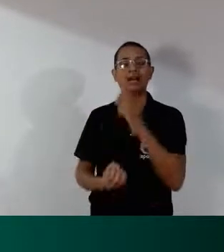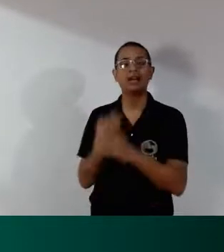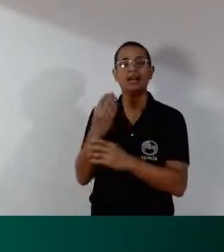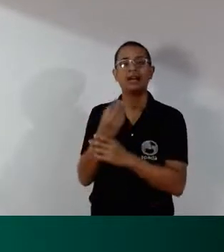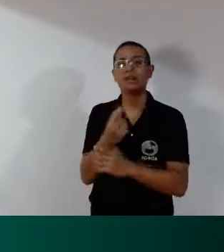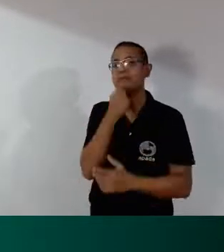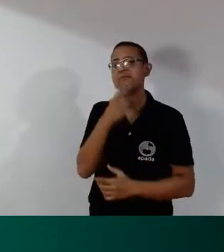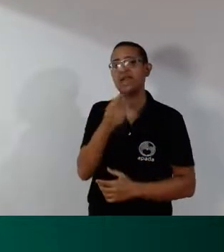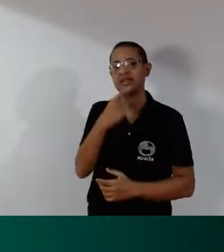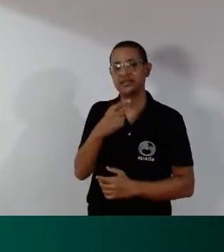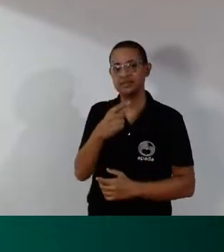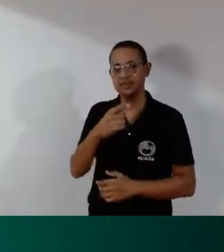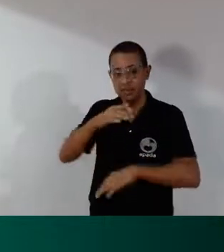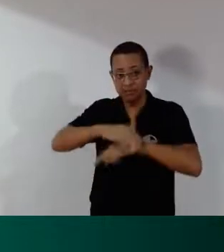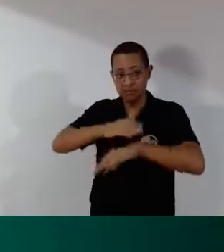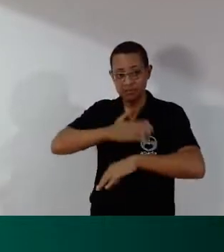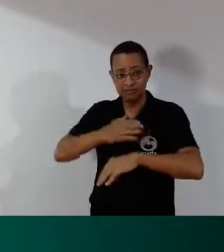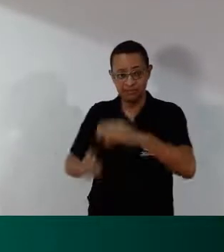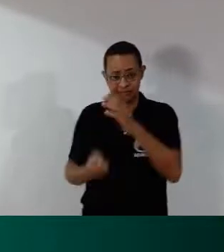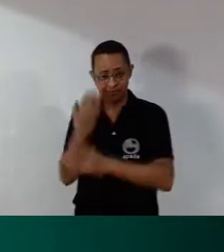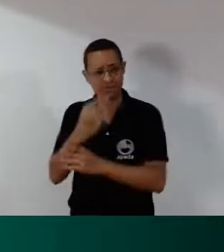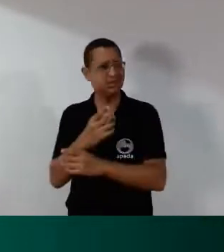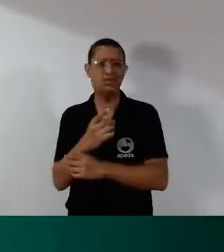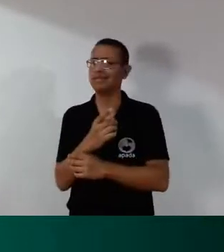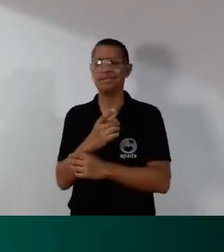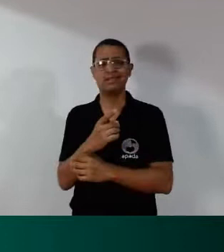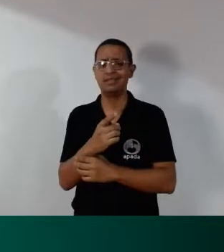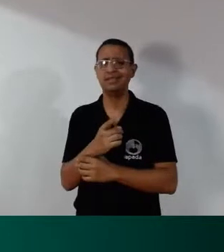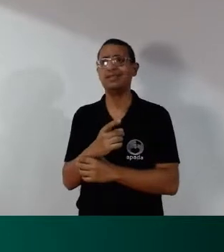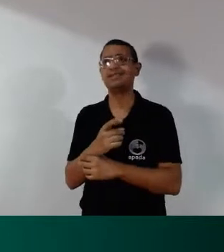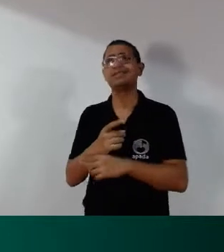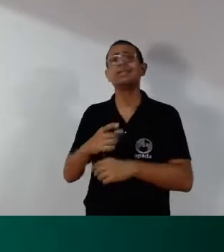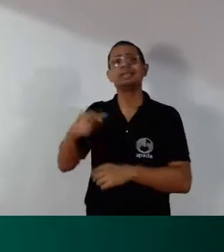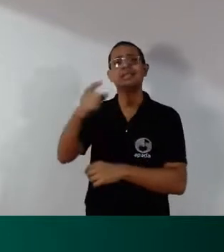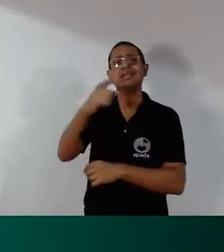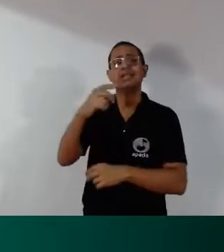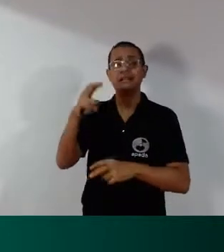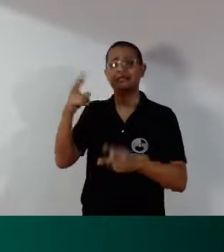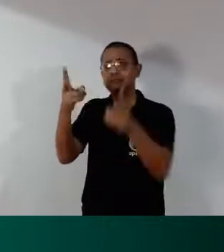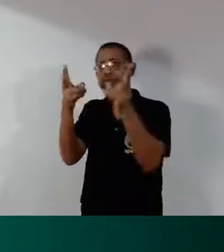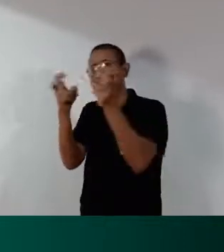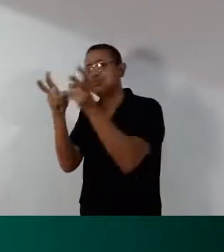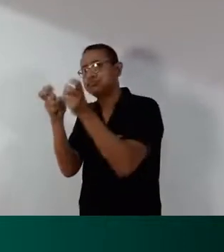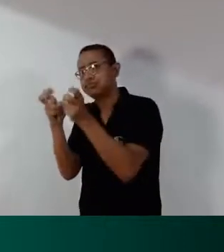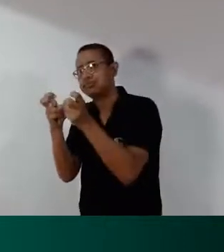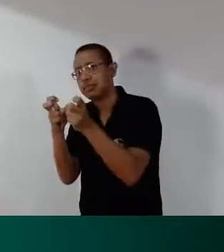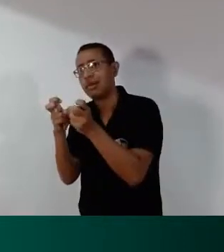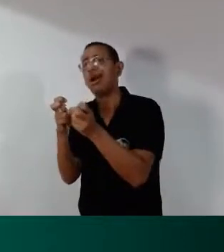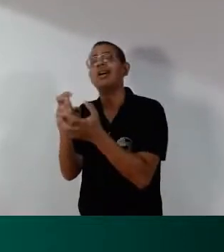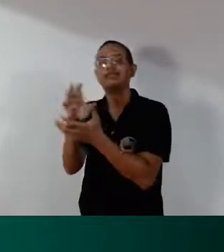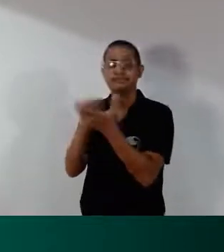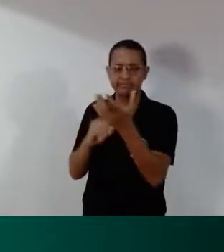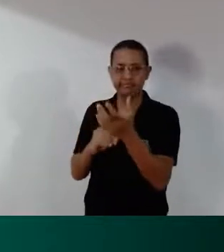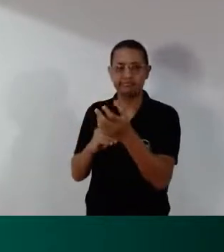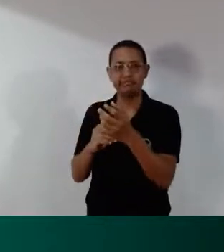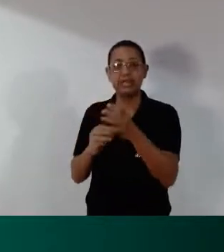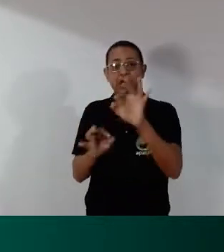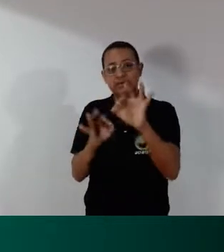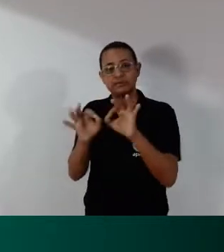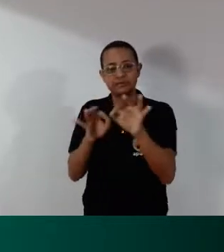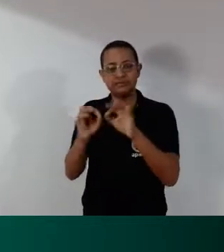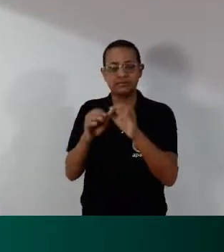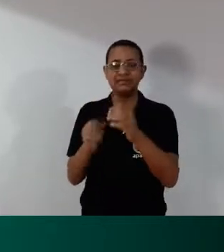nós te fez né a piada já tá aí não tá contradição do da coisa né e assim eu não acho que eu seja